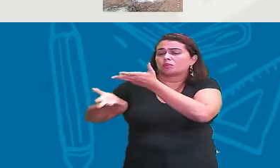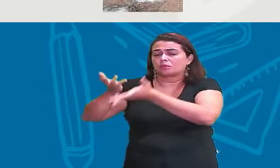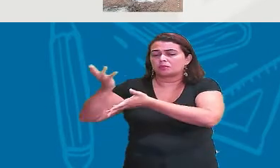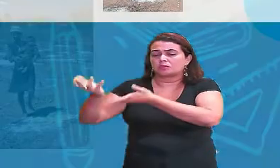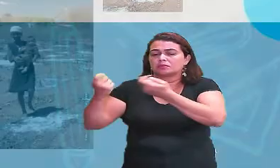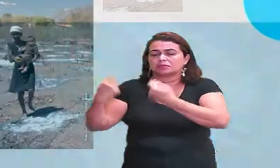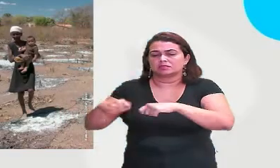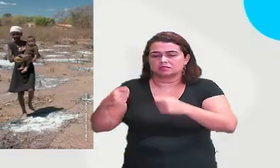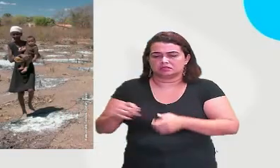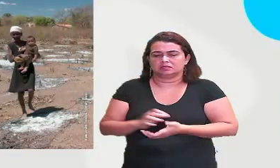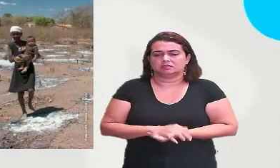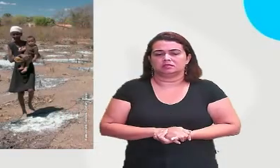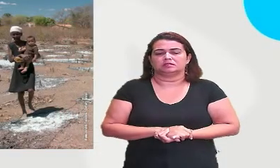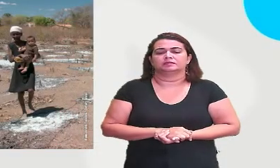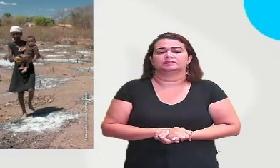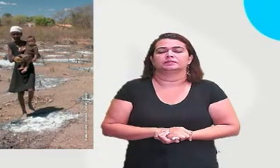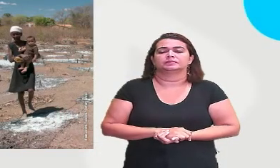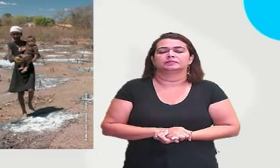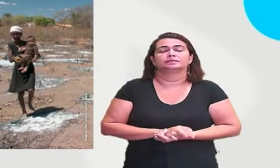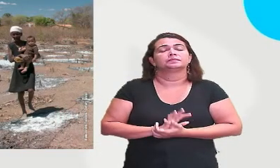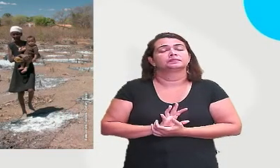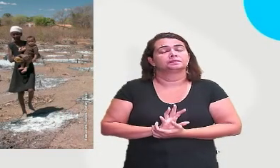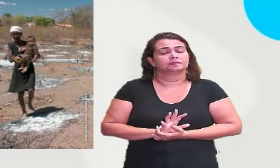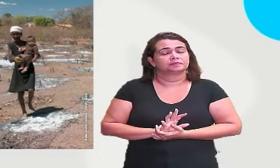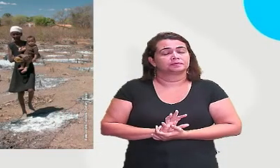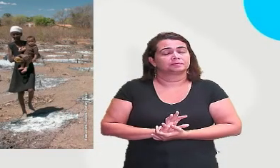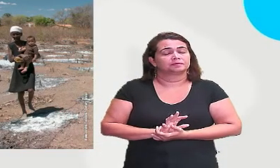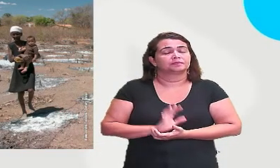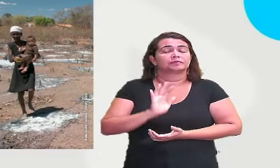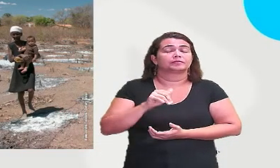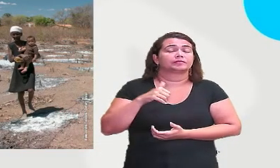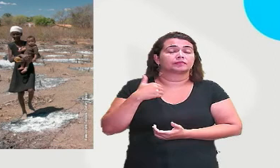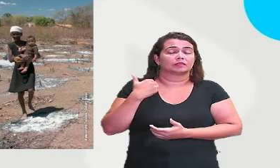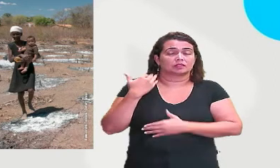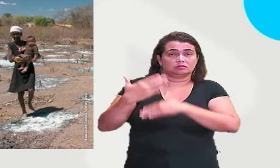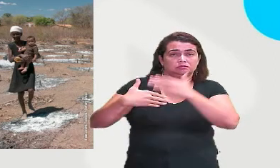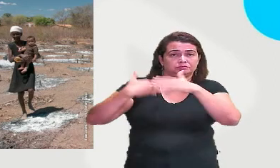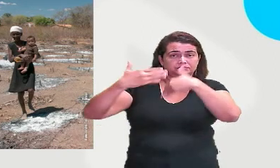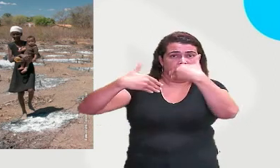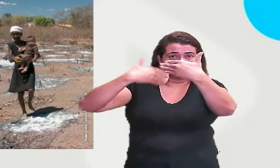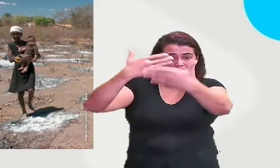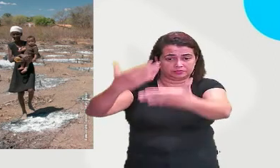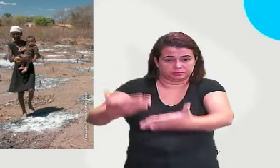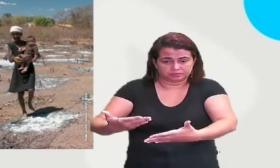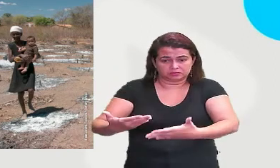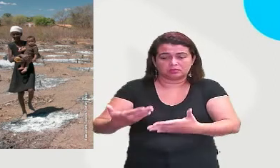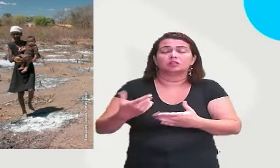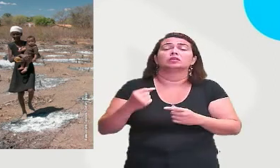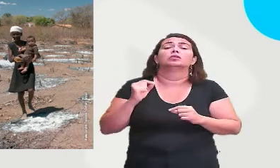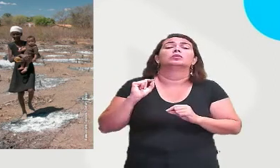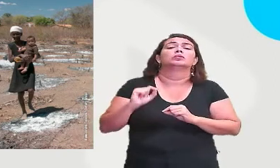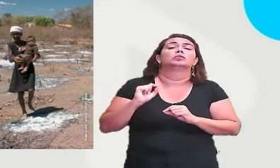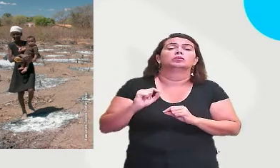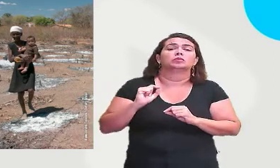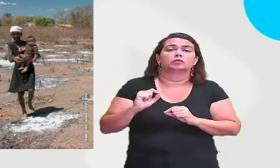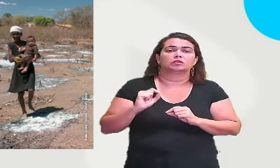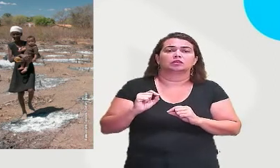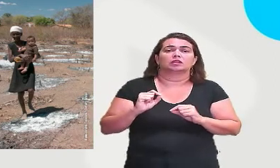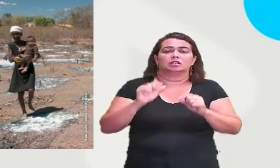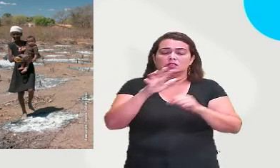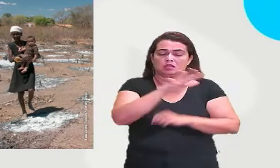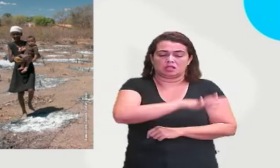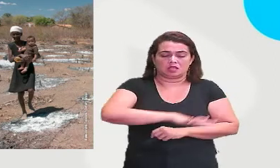Preste atenção nessa leitura agora. Com a evolução e crescimento ocorridos tanto no meio rural quanto no meio